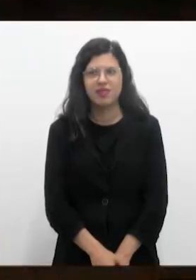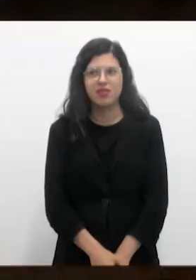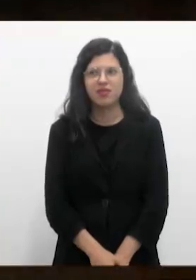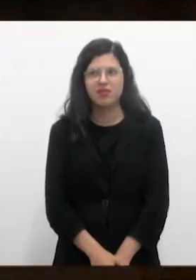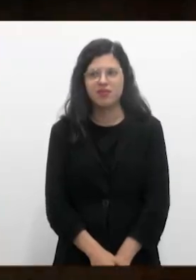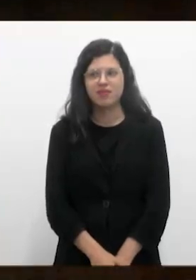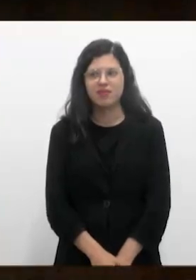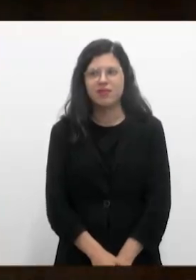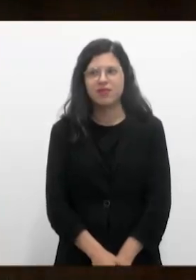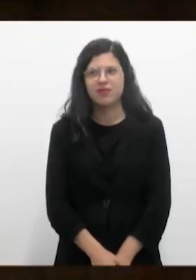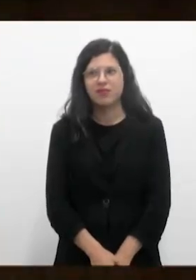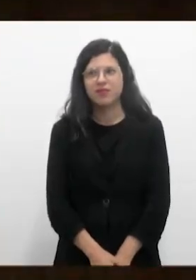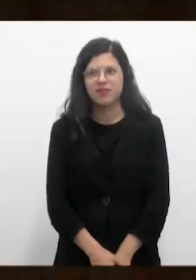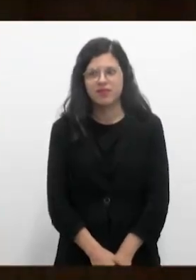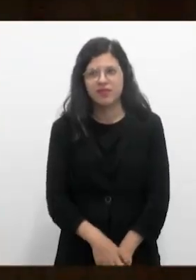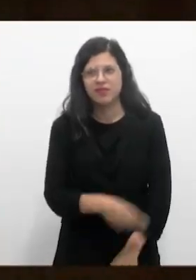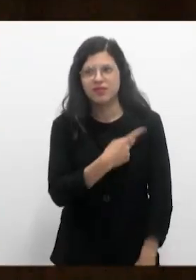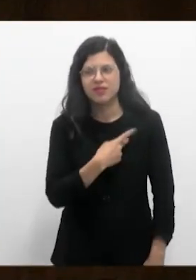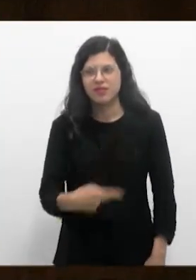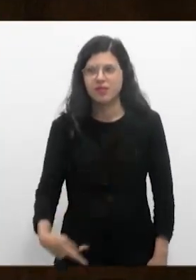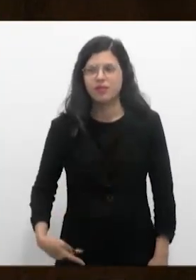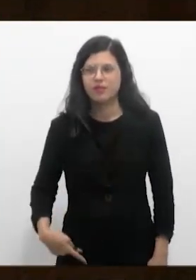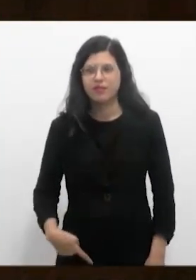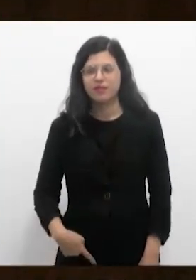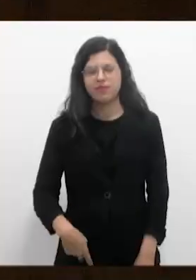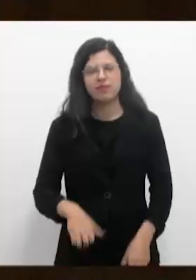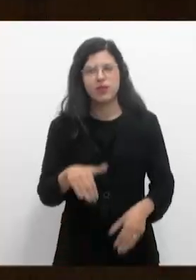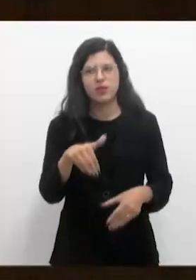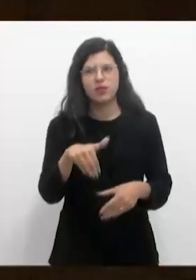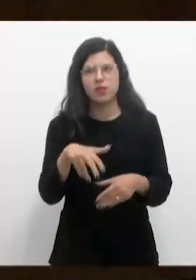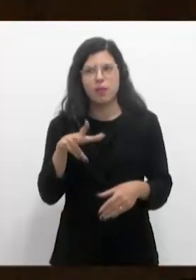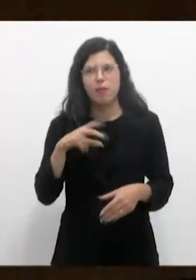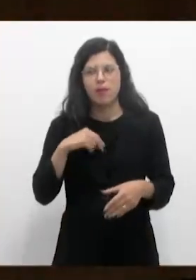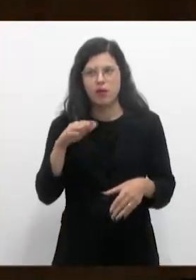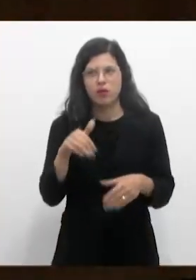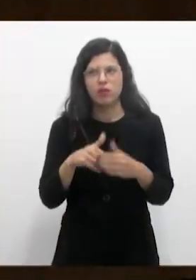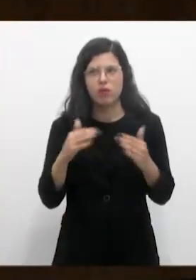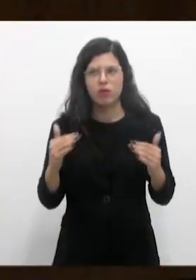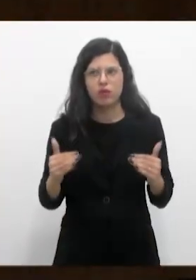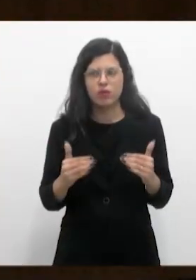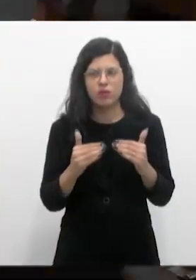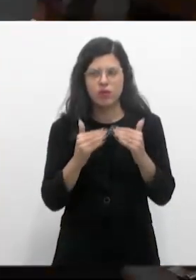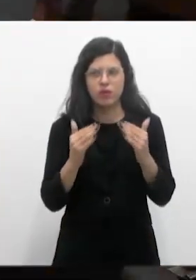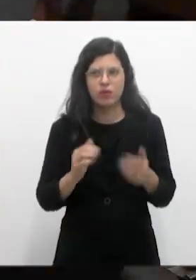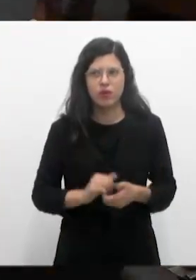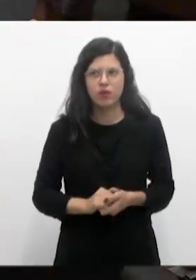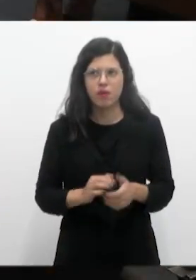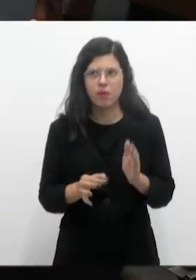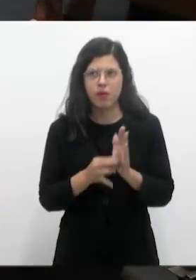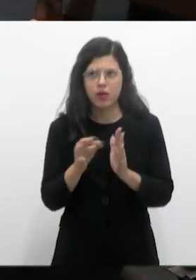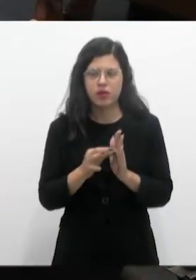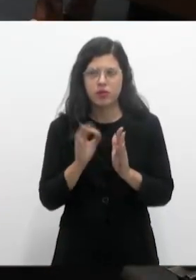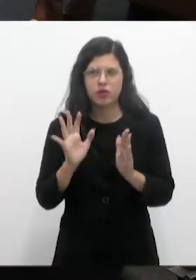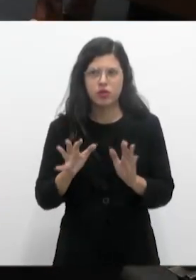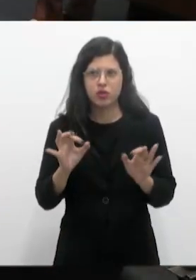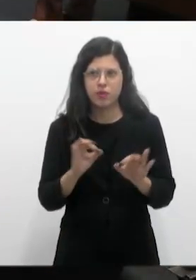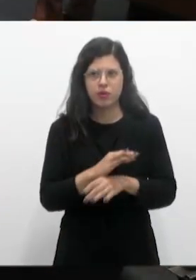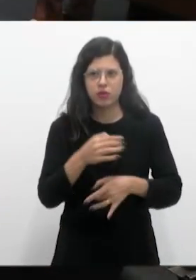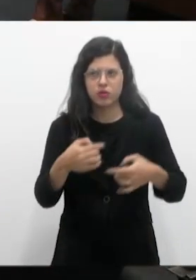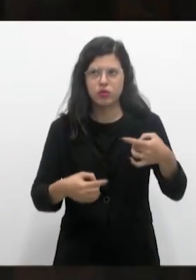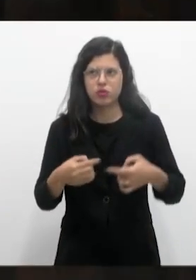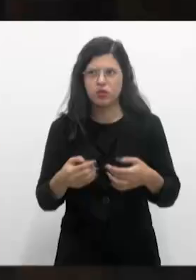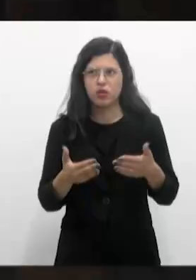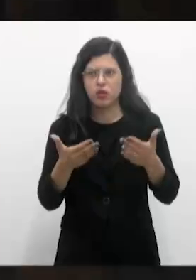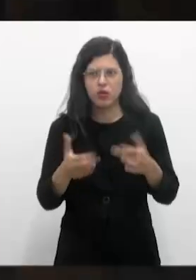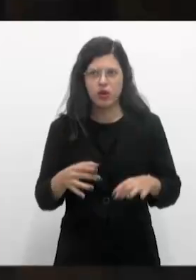Senhor presidente, no mérito, voto favorável. Com os pareceres emitidos em discussão,